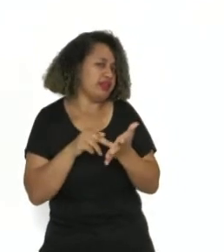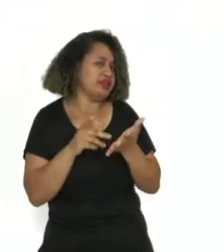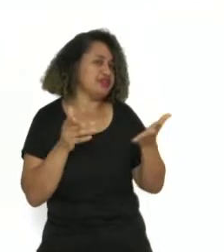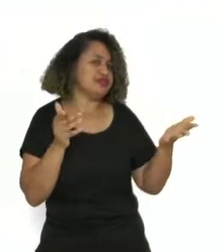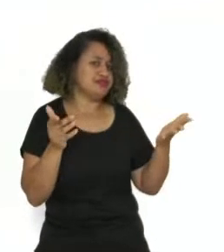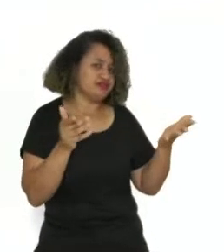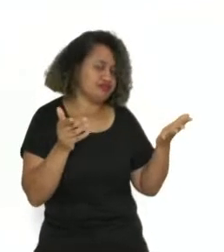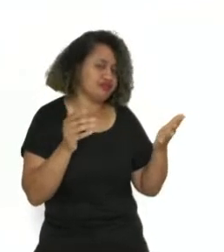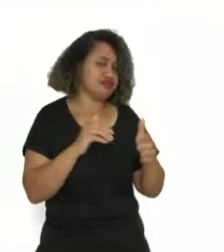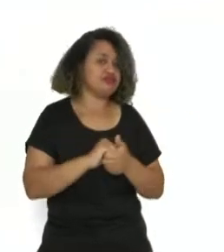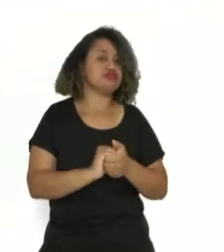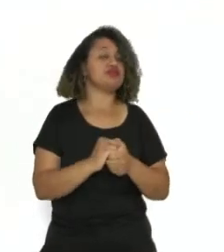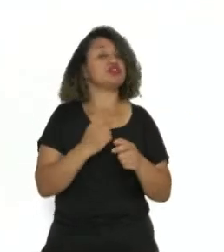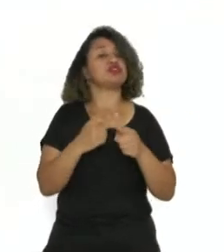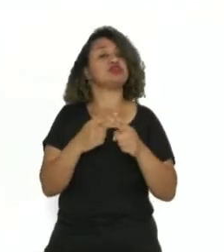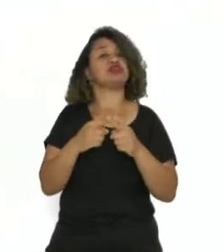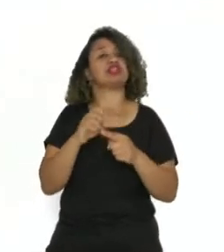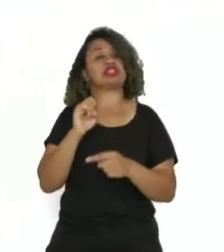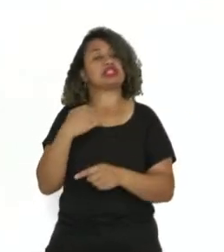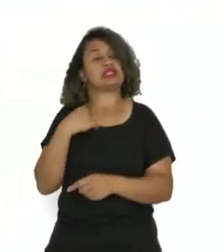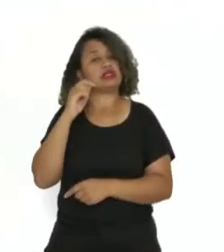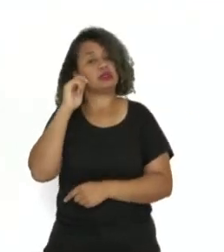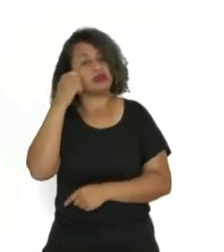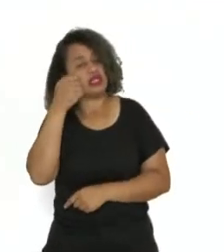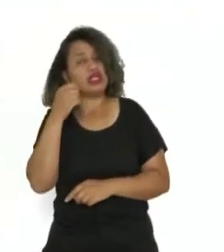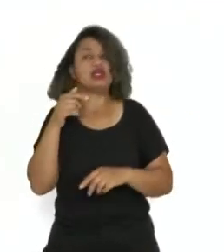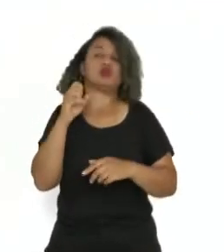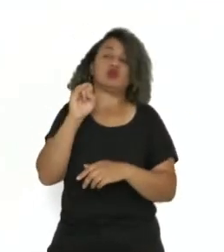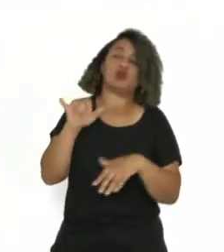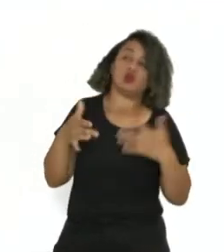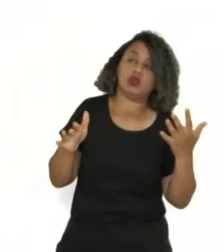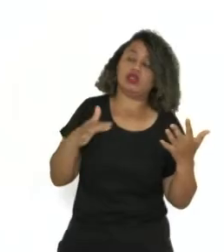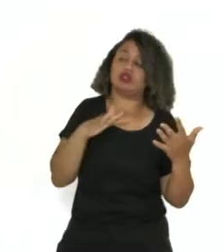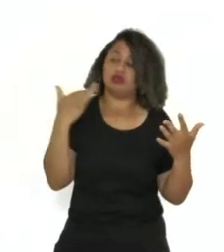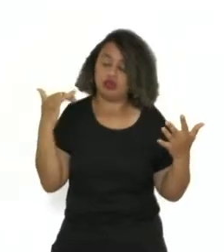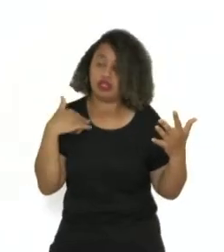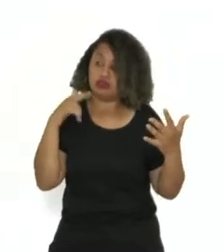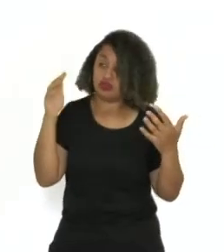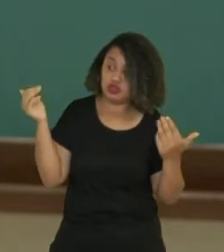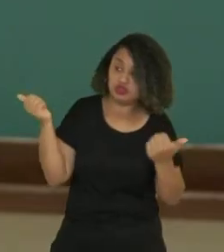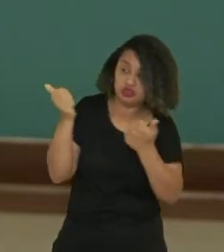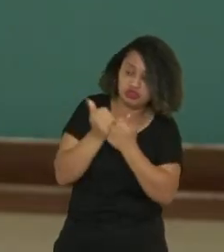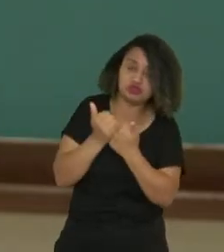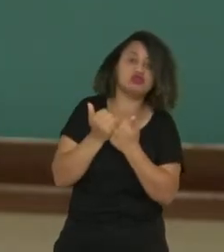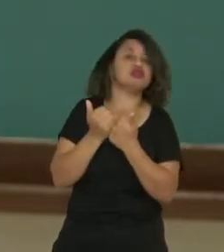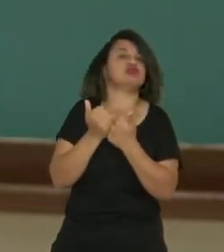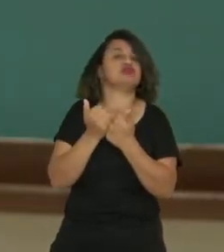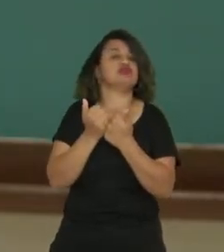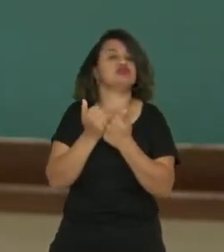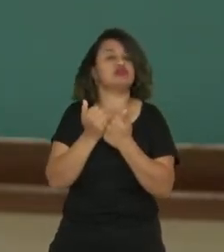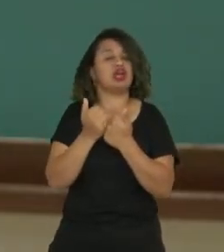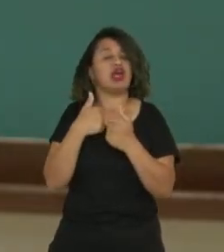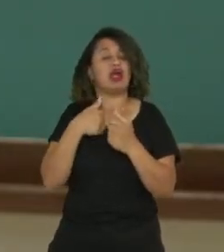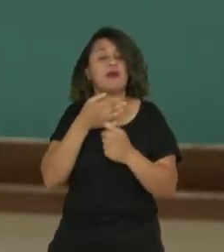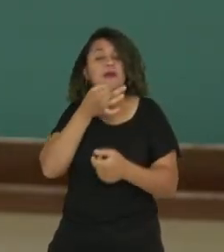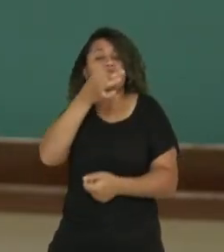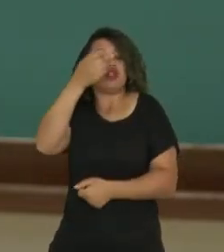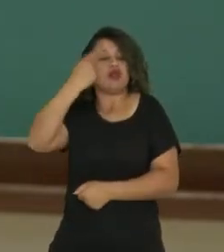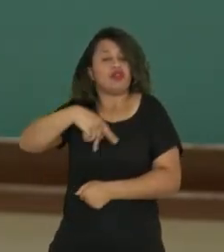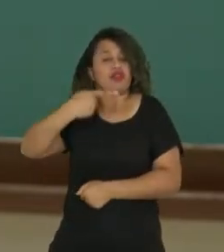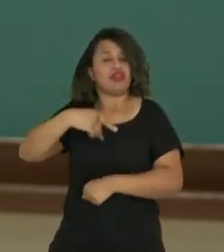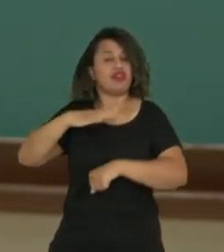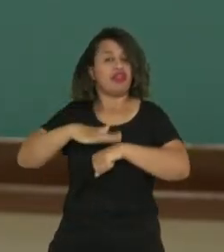ó. É que se fosse preto, quando ele morresse, o senhor podia ficar no lugar dele. Tá dando o ponto de vista dela, por